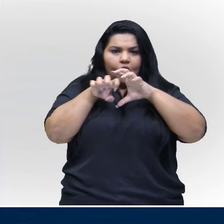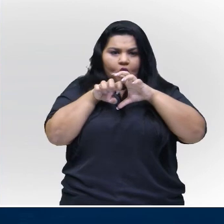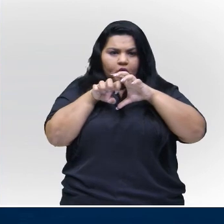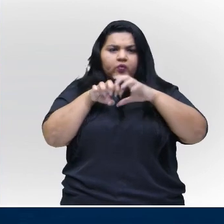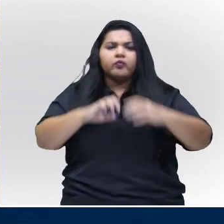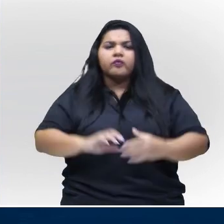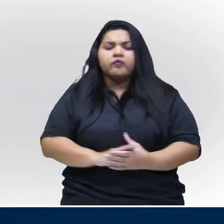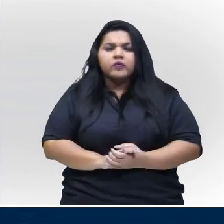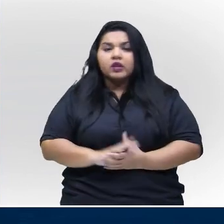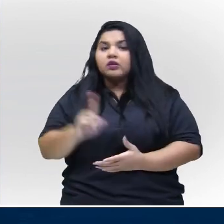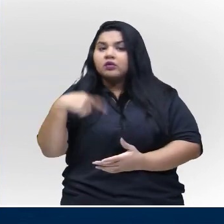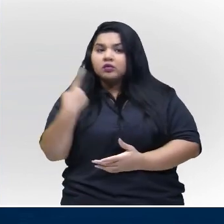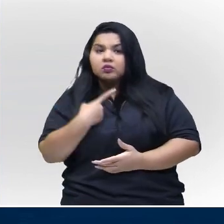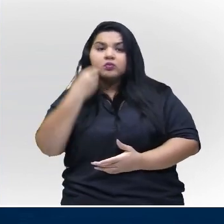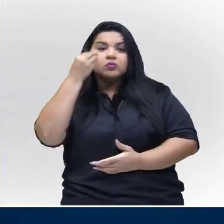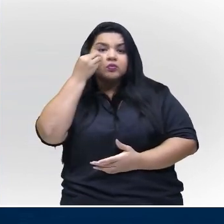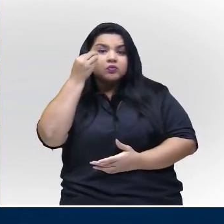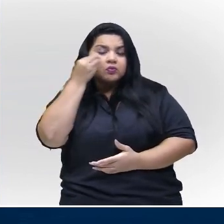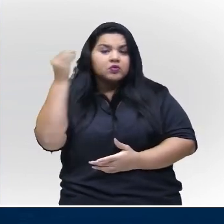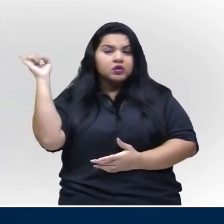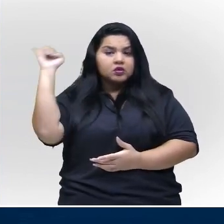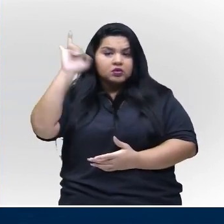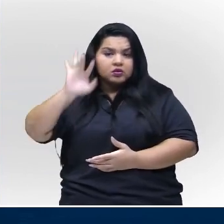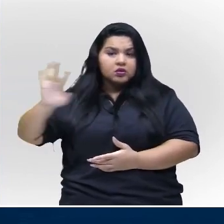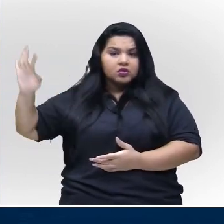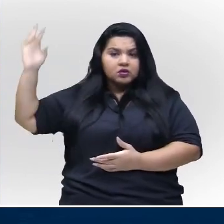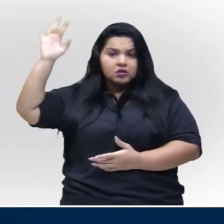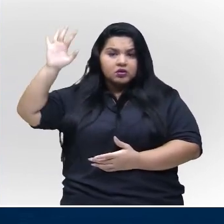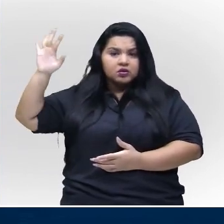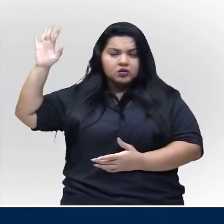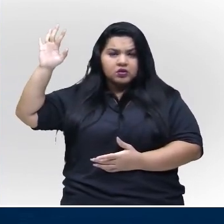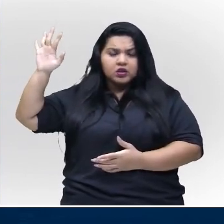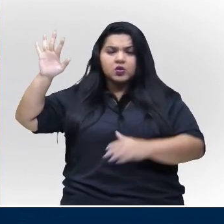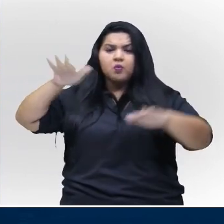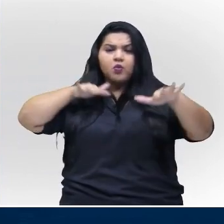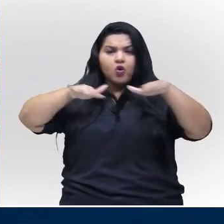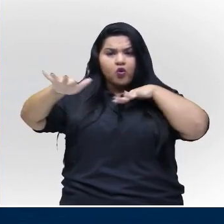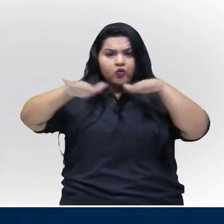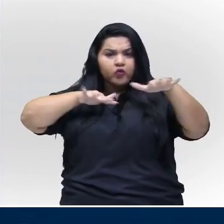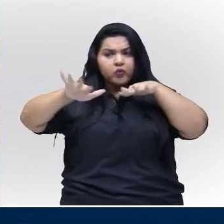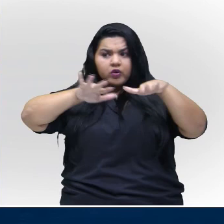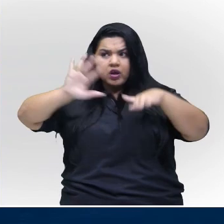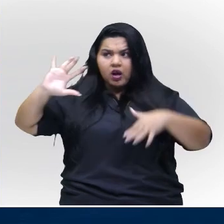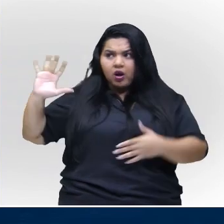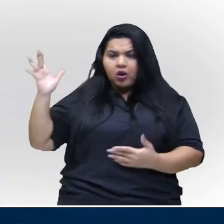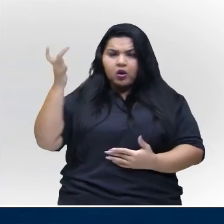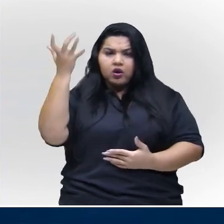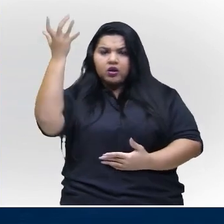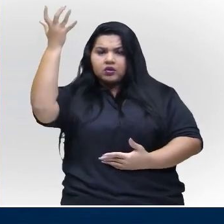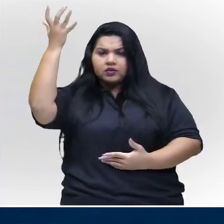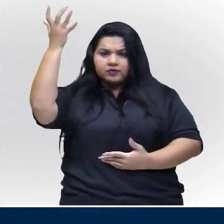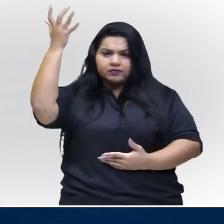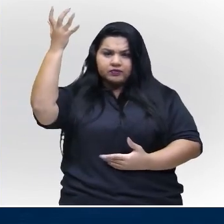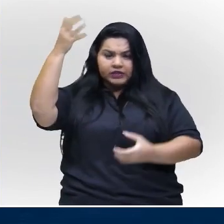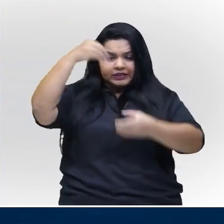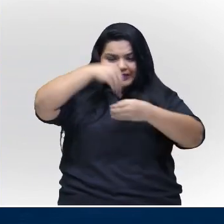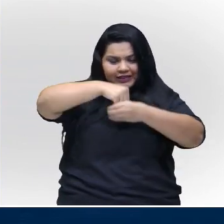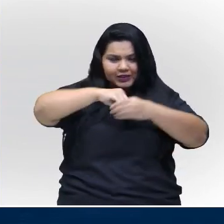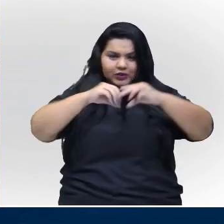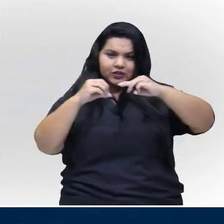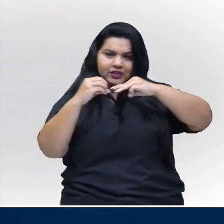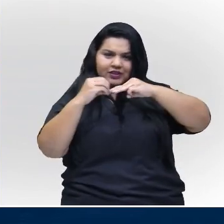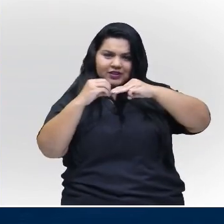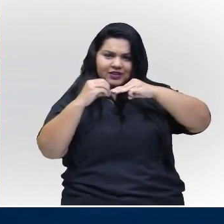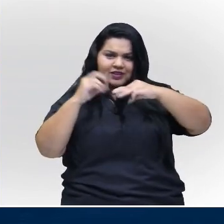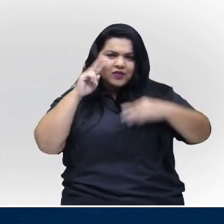Aí a gente pode observar nessa imagem, né, os movimentos que acontecem aí no interior da célula. Está rodando novamente,